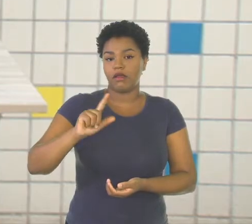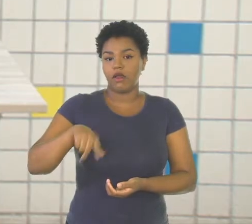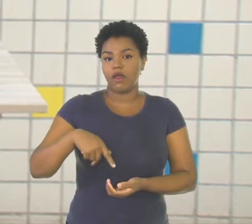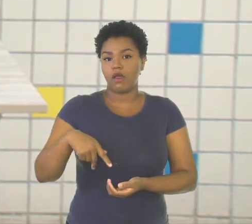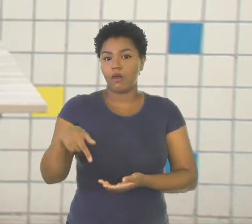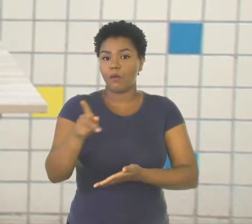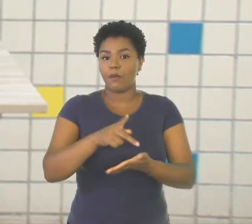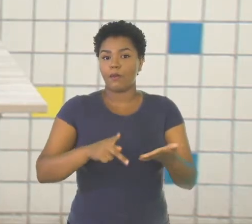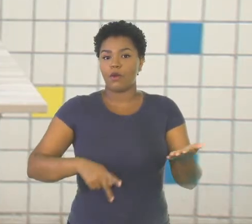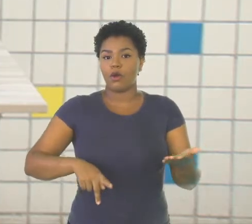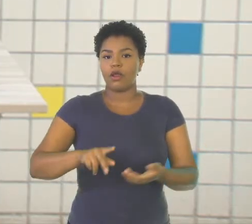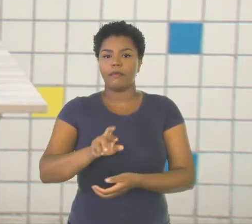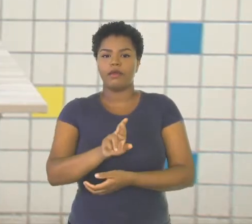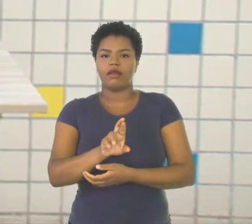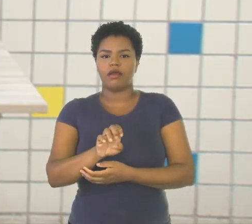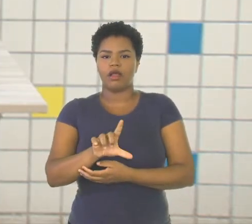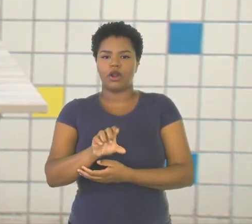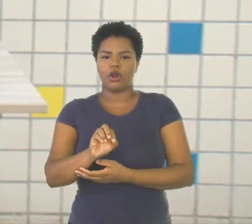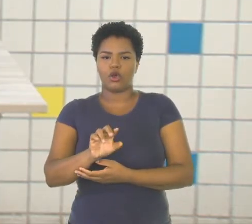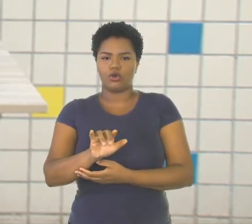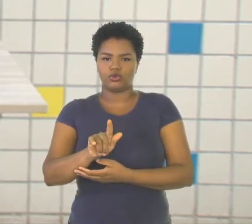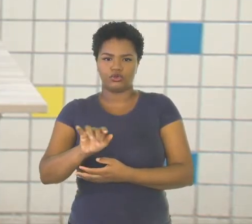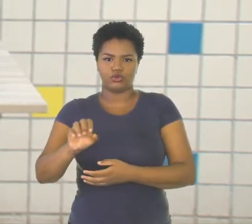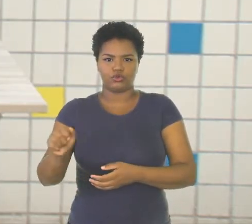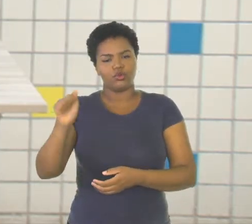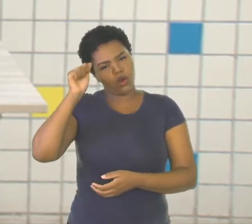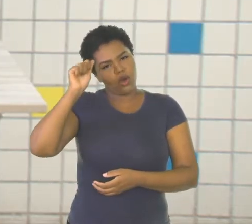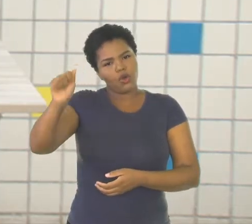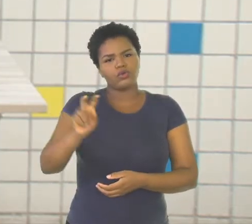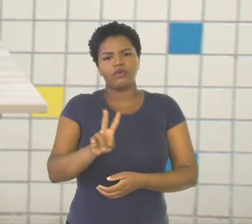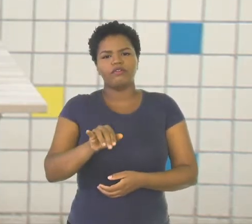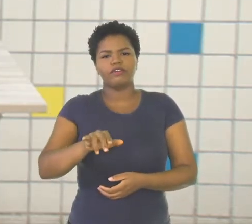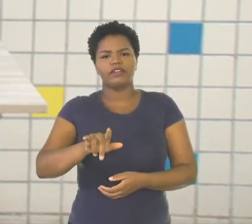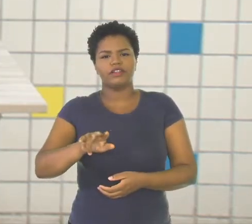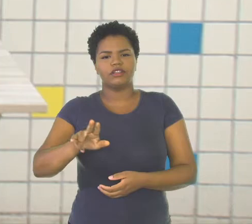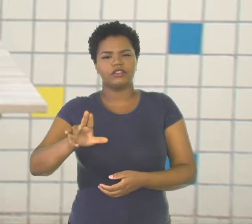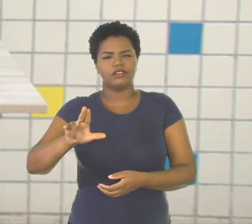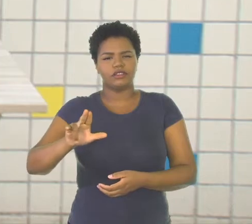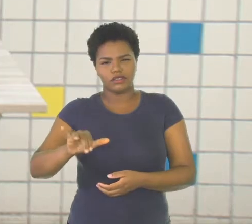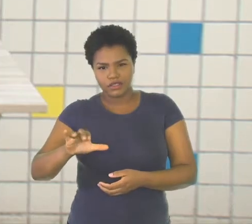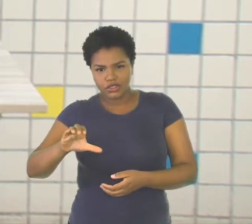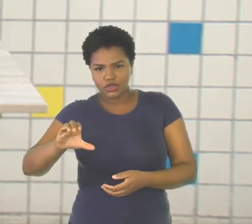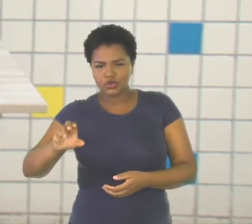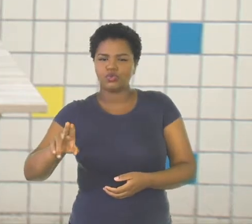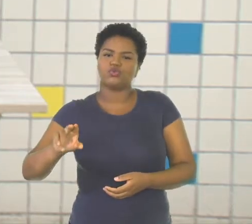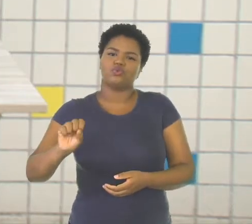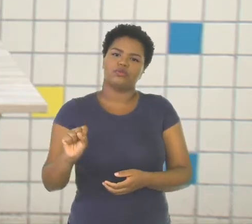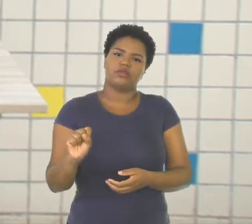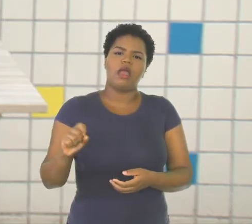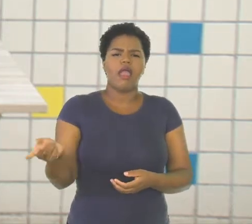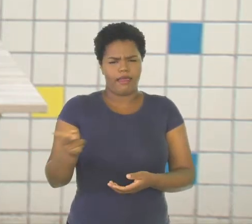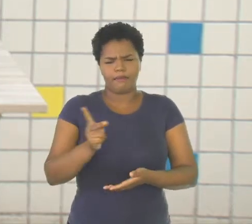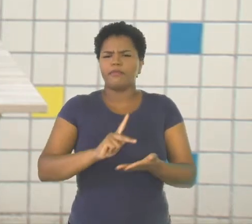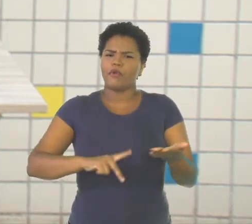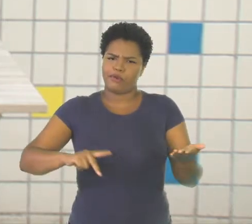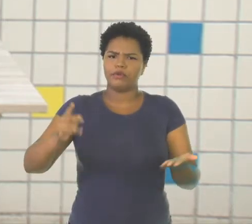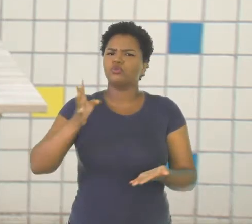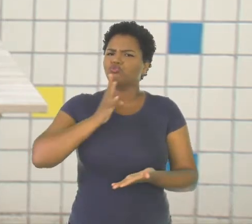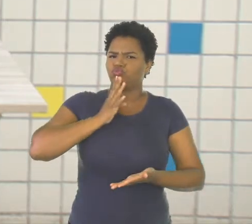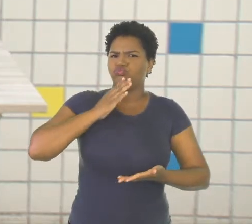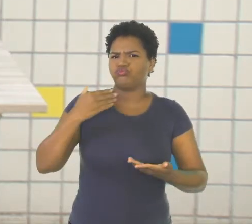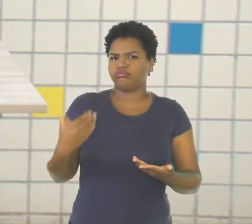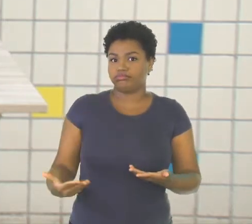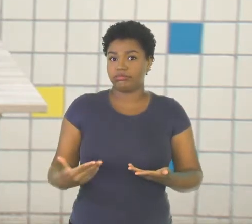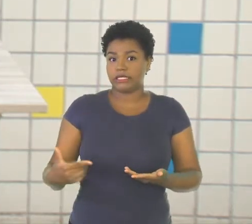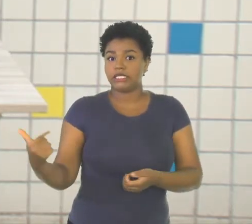poema Relógio, de Vinícius de Moraes. É um poema bem conhecido. O segundo tem